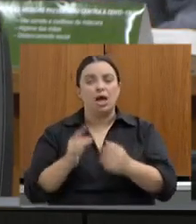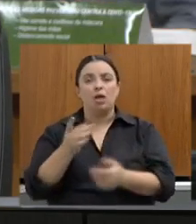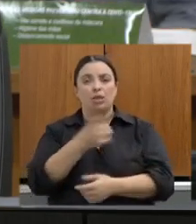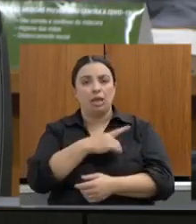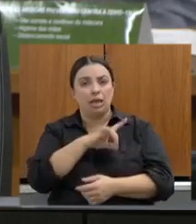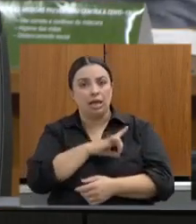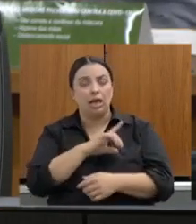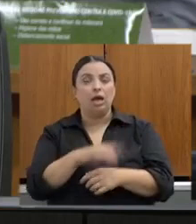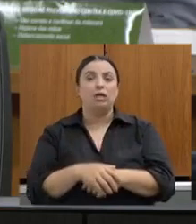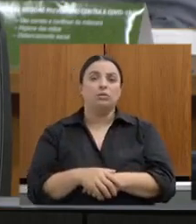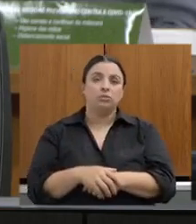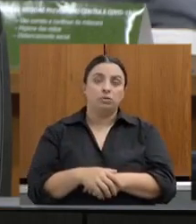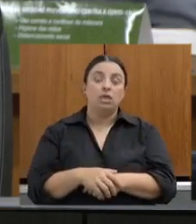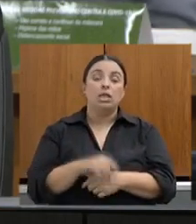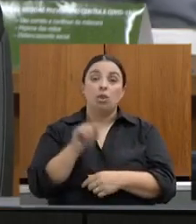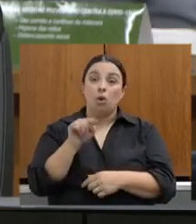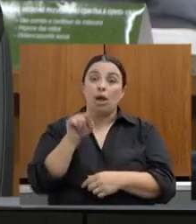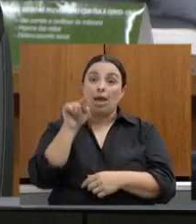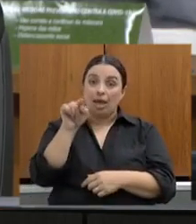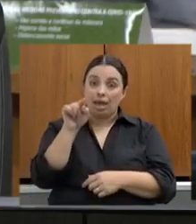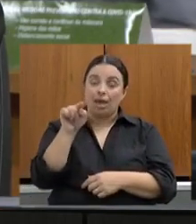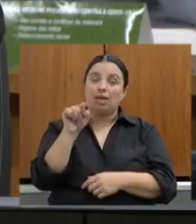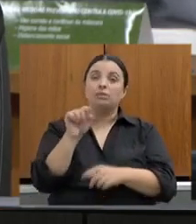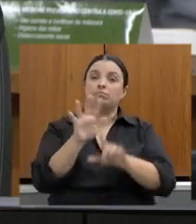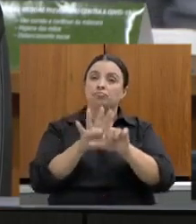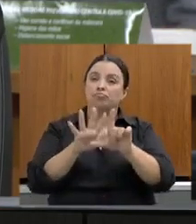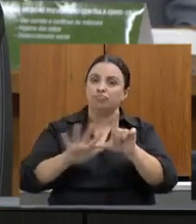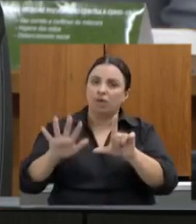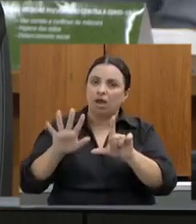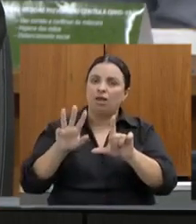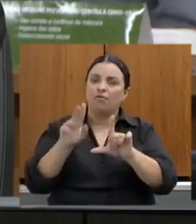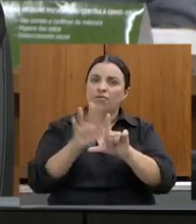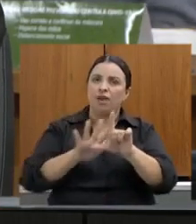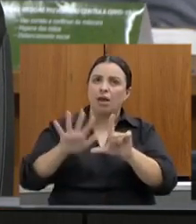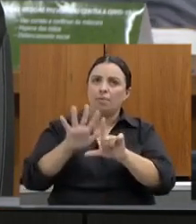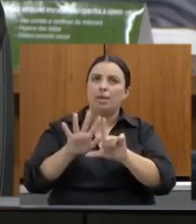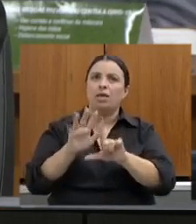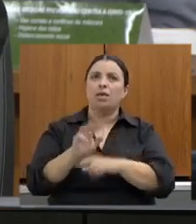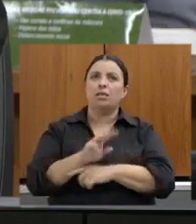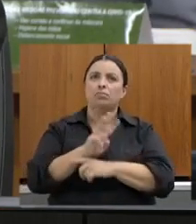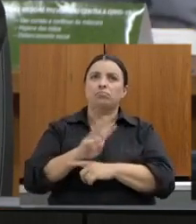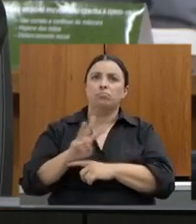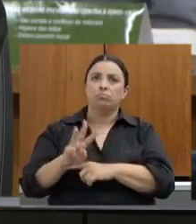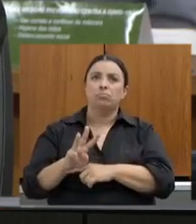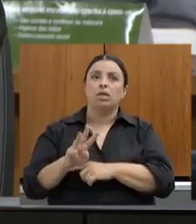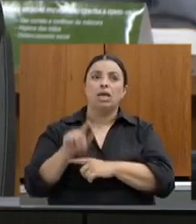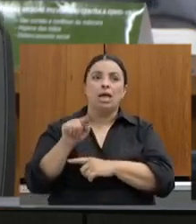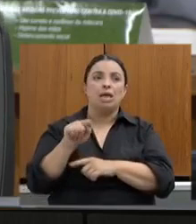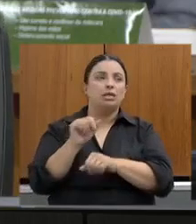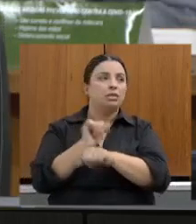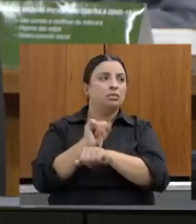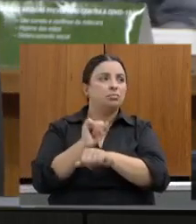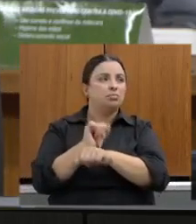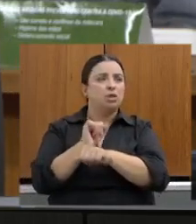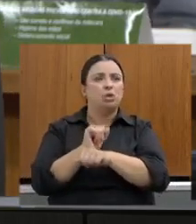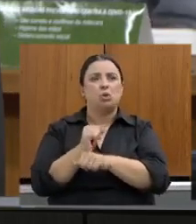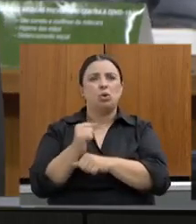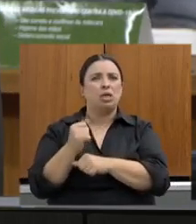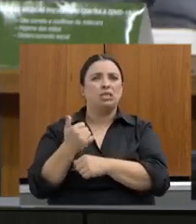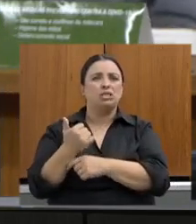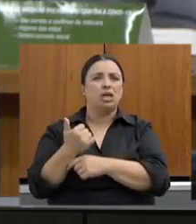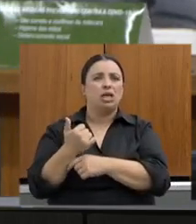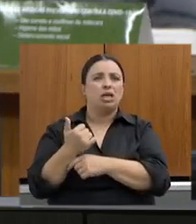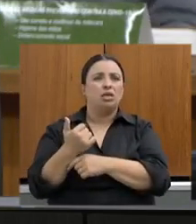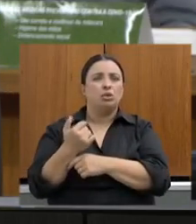consegue através dessa ferramenta também esperada há mais de duas décadas hoje nós temos uma ferramenta